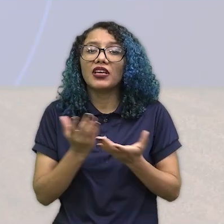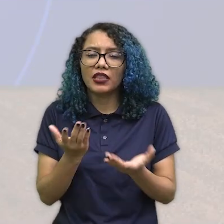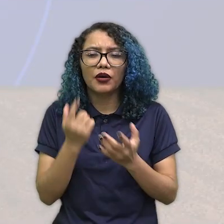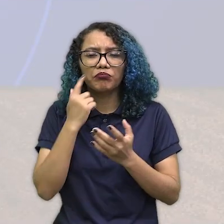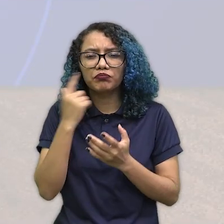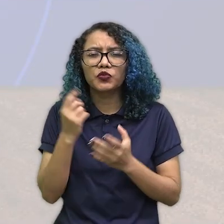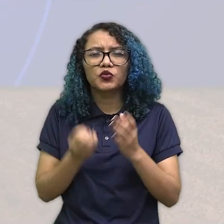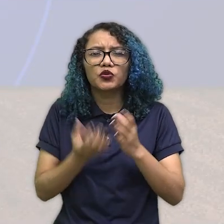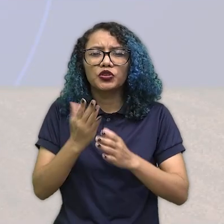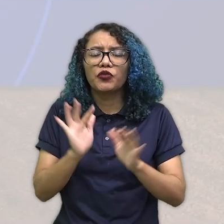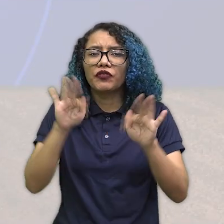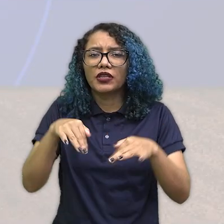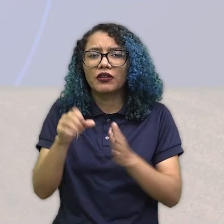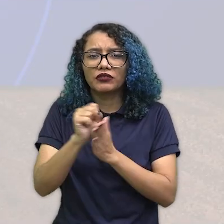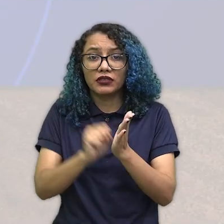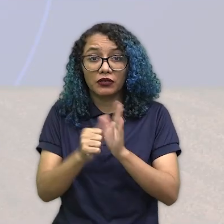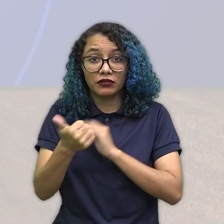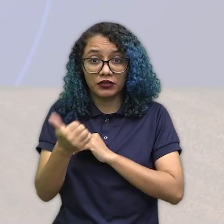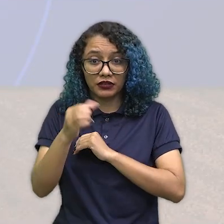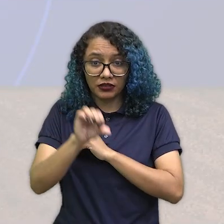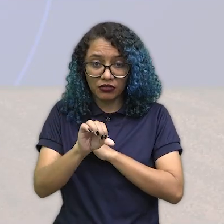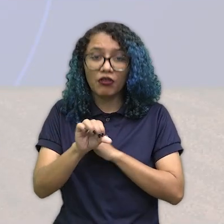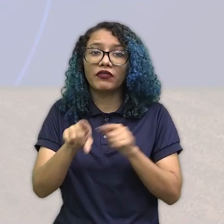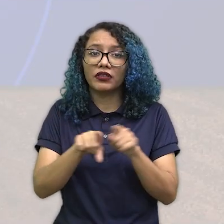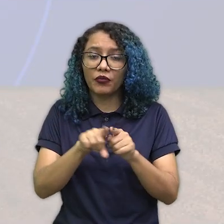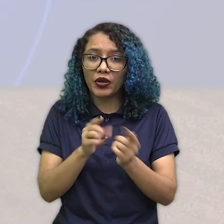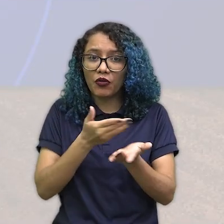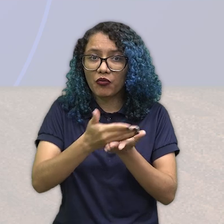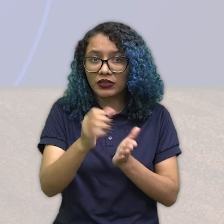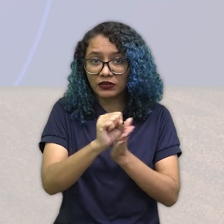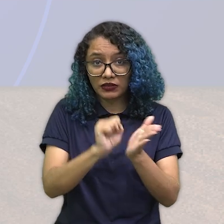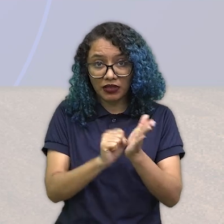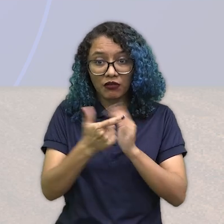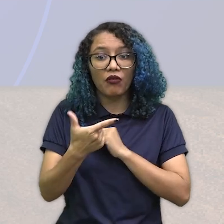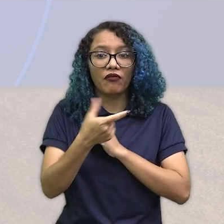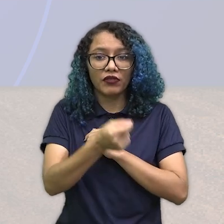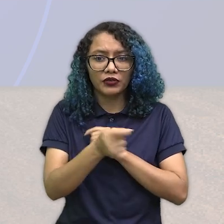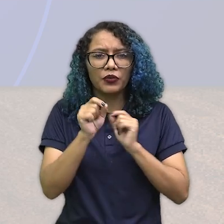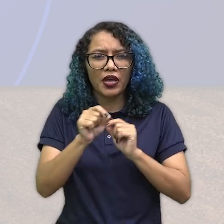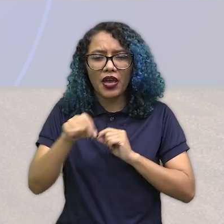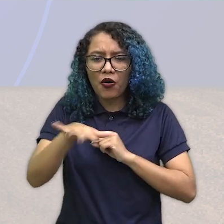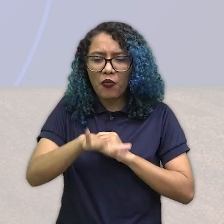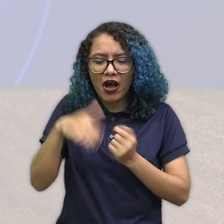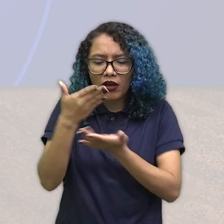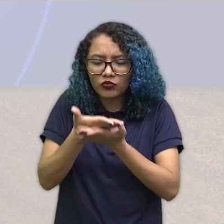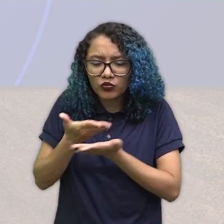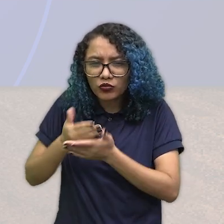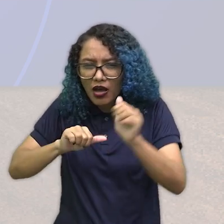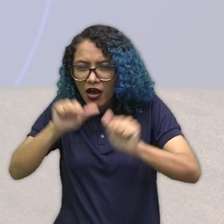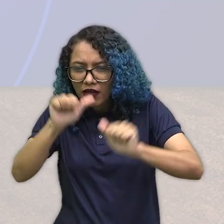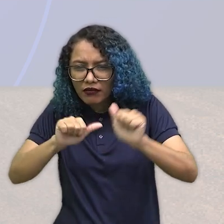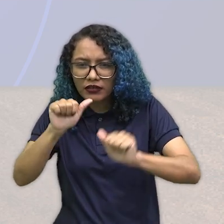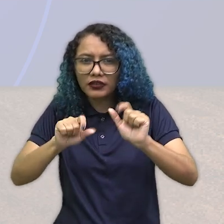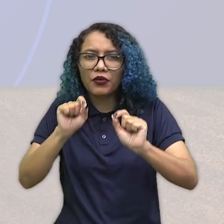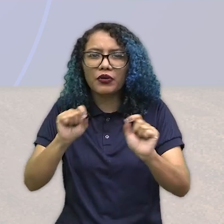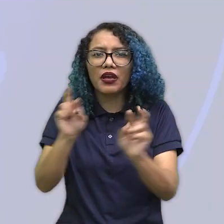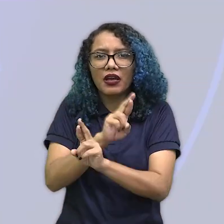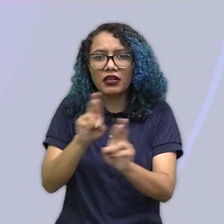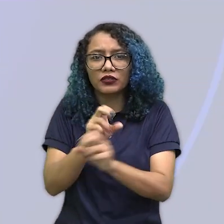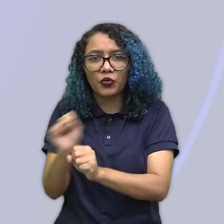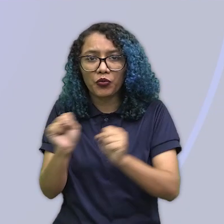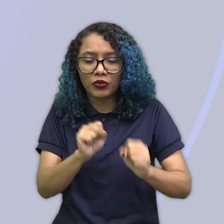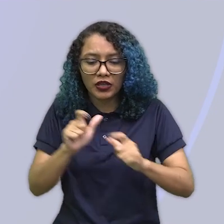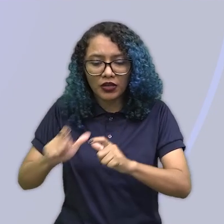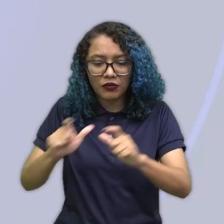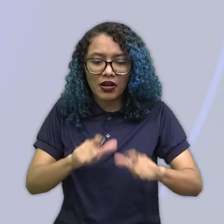A origem da geopolítica. A geopolítica surgiu no final do século XIX e início do século XX, como